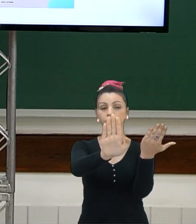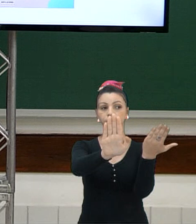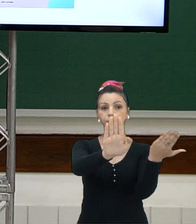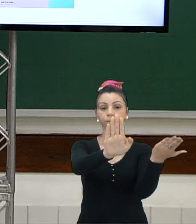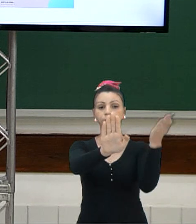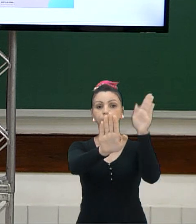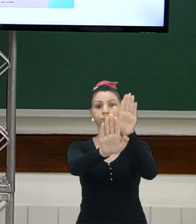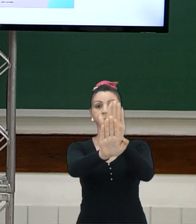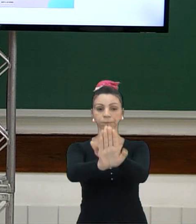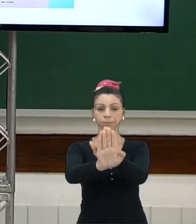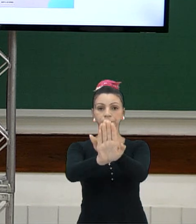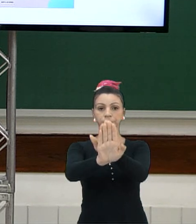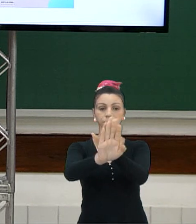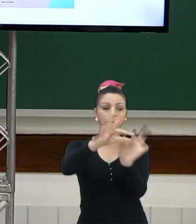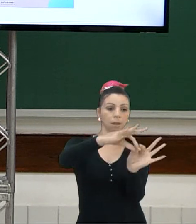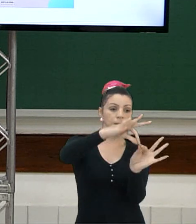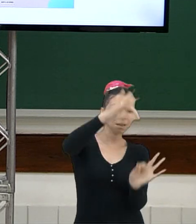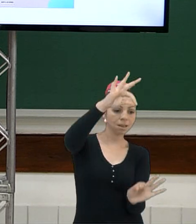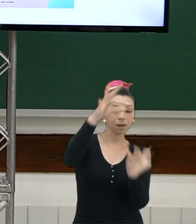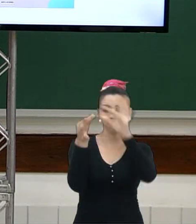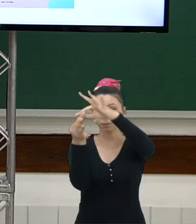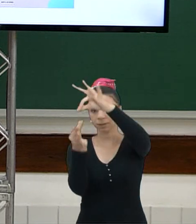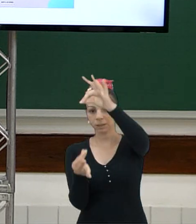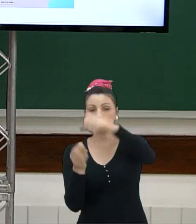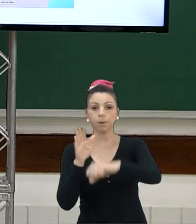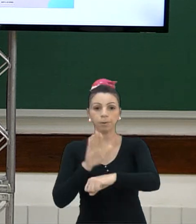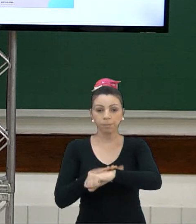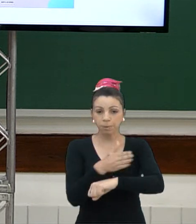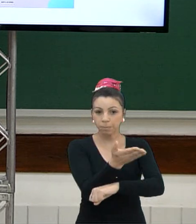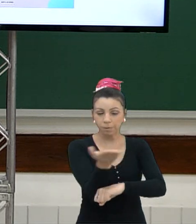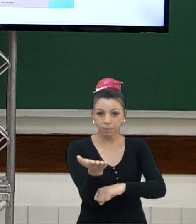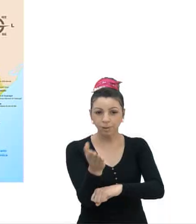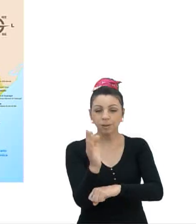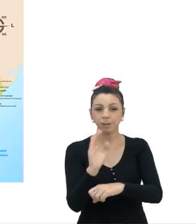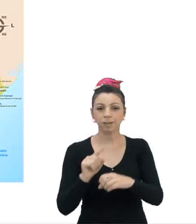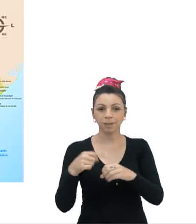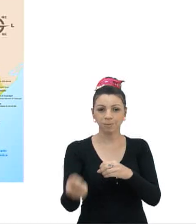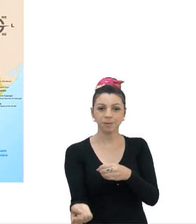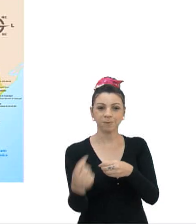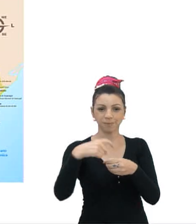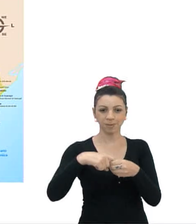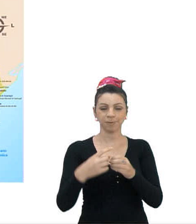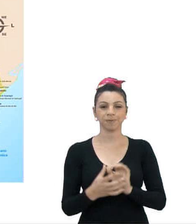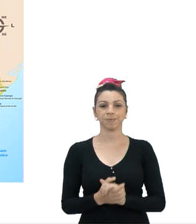os cantinhos aqui, ok? Um tempinho para vocês fazerem isso e eu já volto.